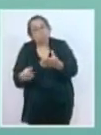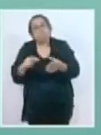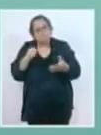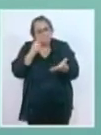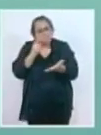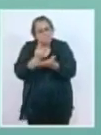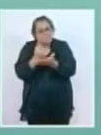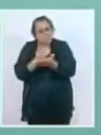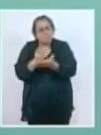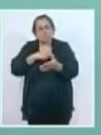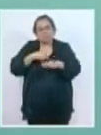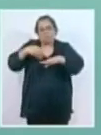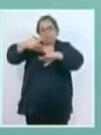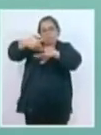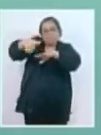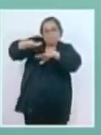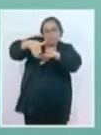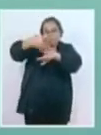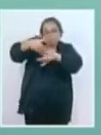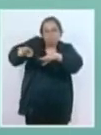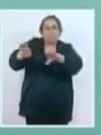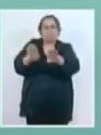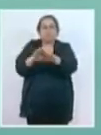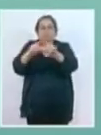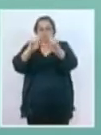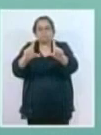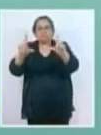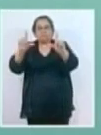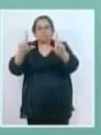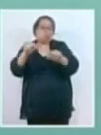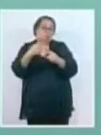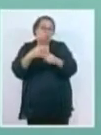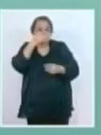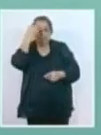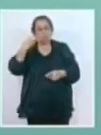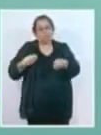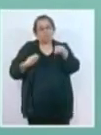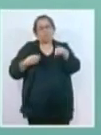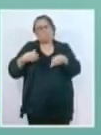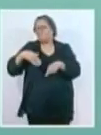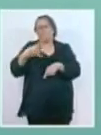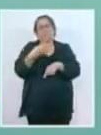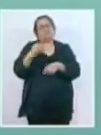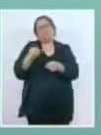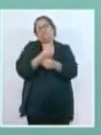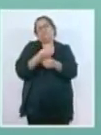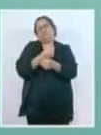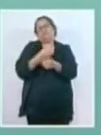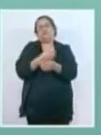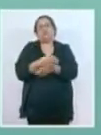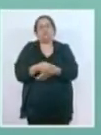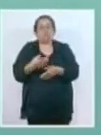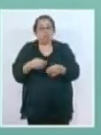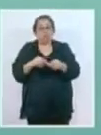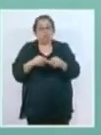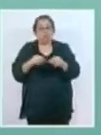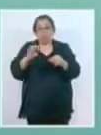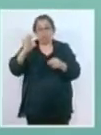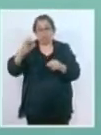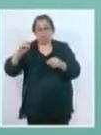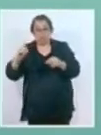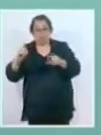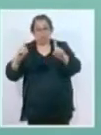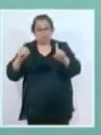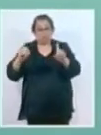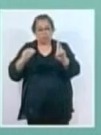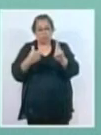no chão, com placa, a população está ali, a maioria há mais de 40 anos. E toda a vida o pessoal desce do Tocantins para o Guarani, direto